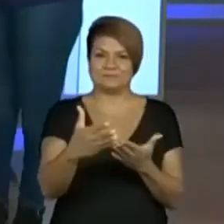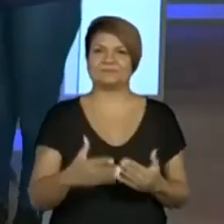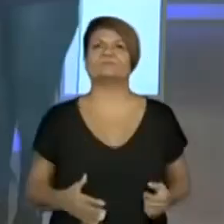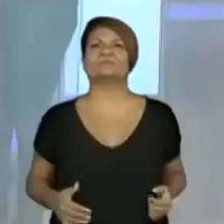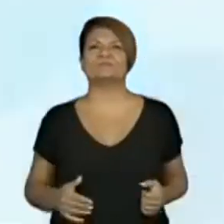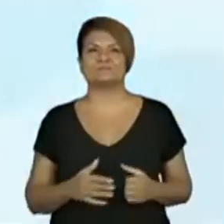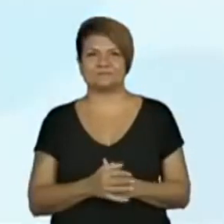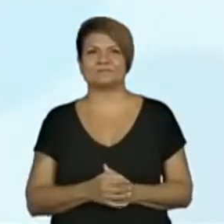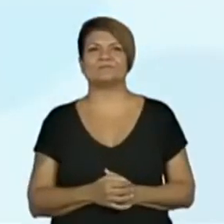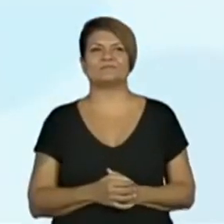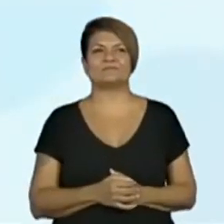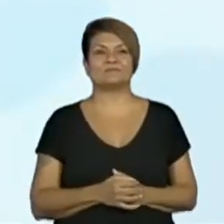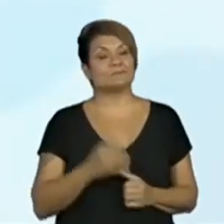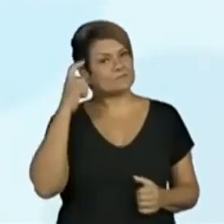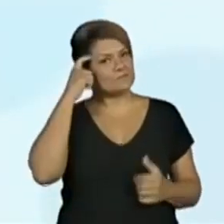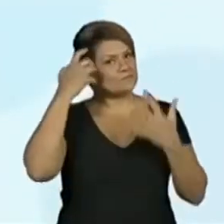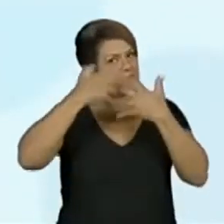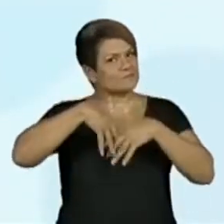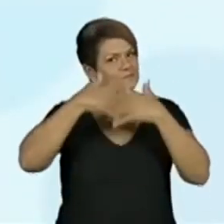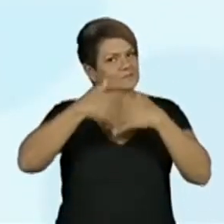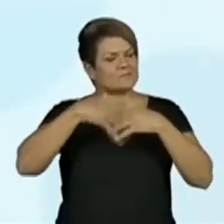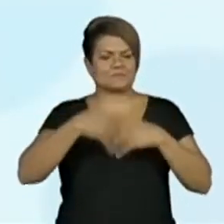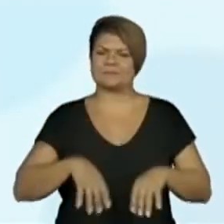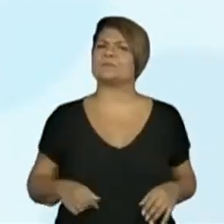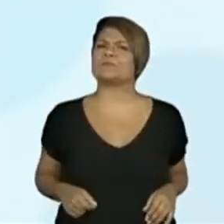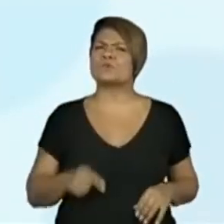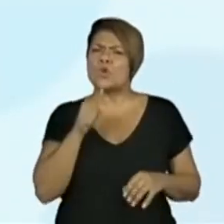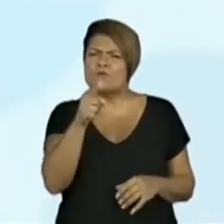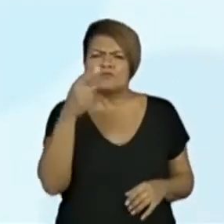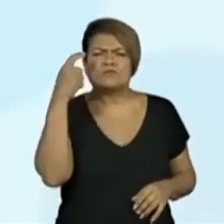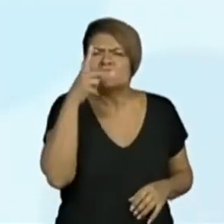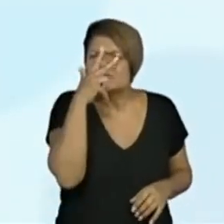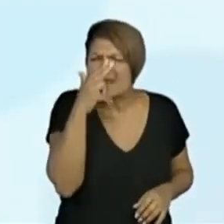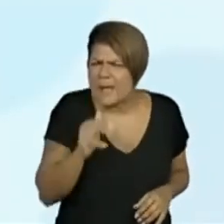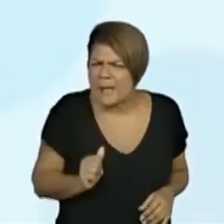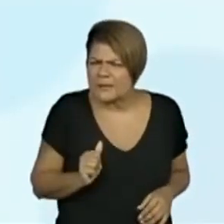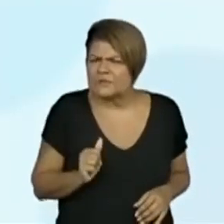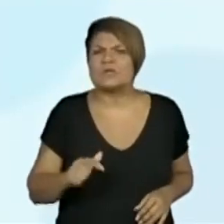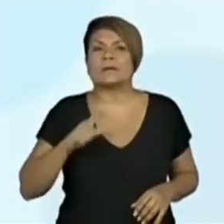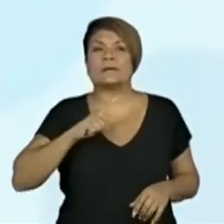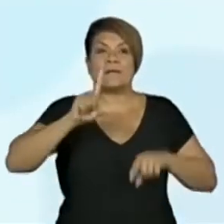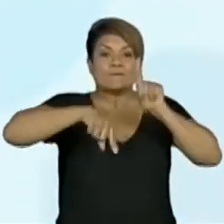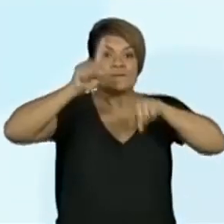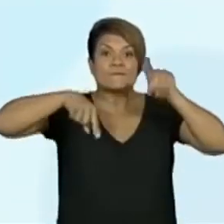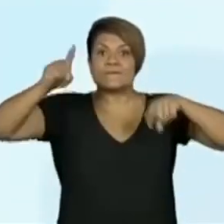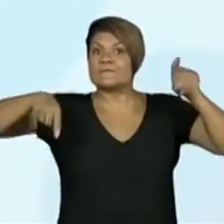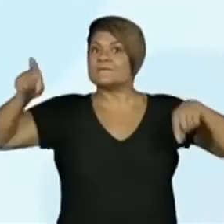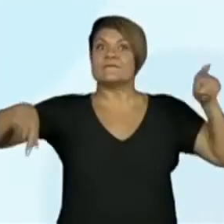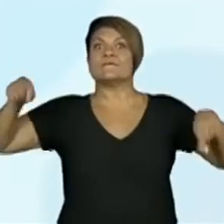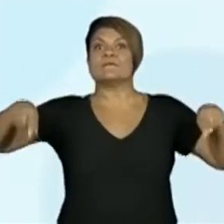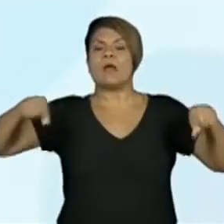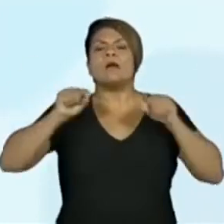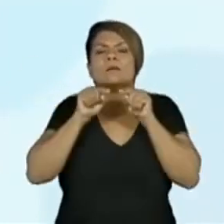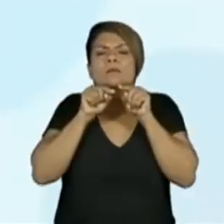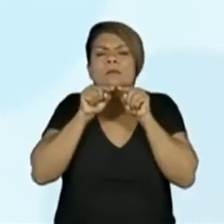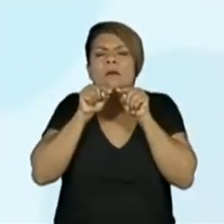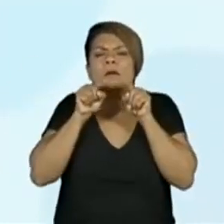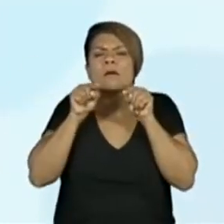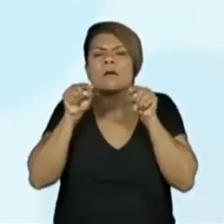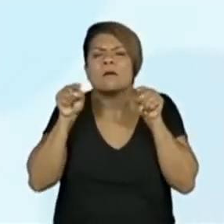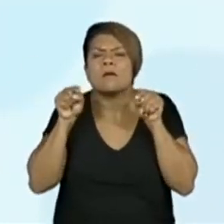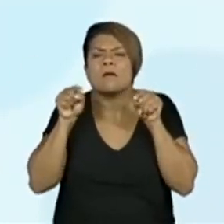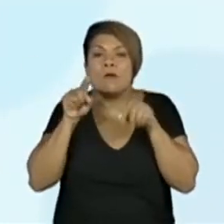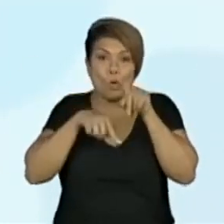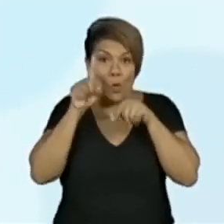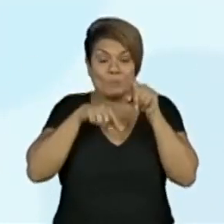vamos começar vamos pensar você acha que existe uma variedade grande ou o jetson ao nosso